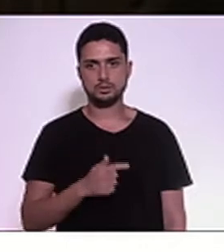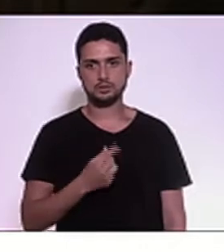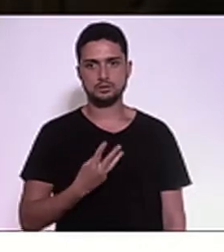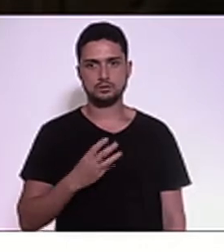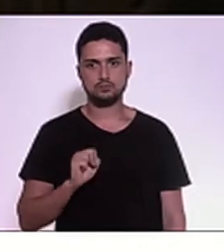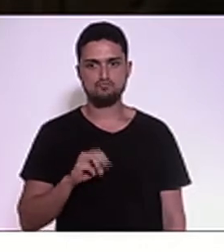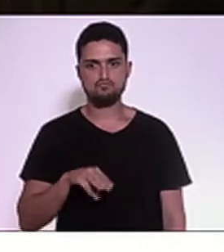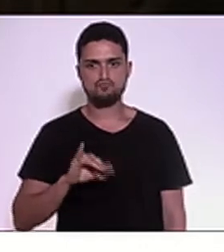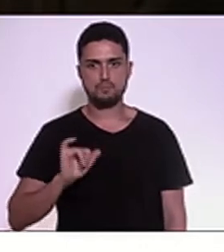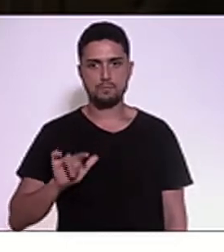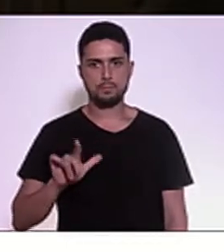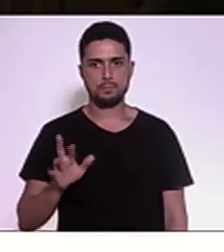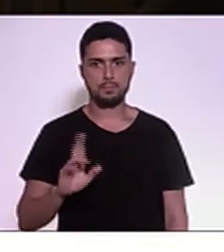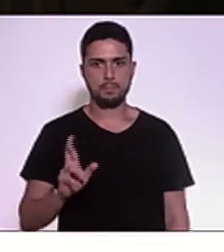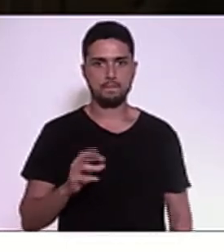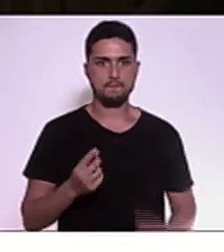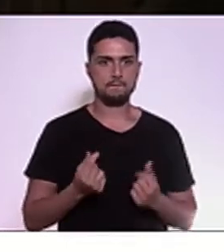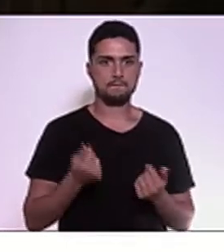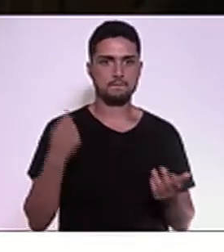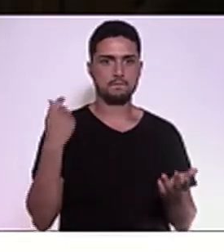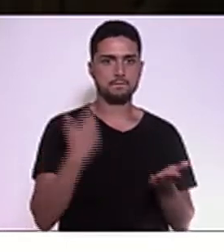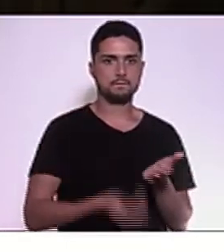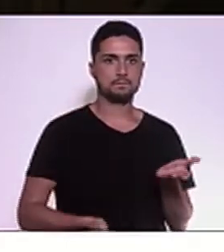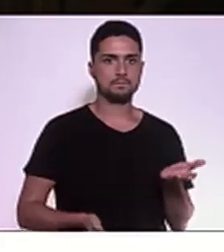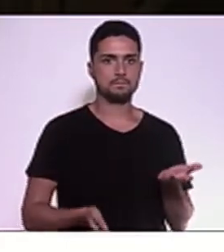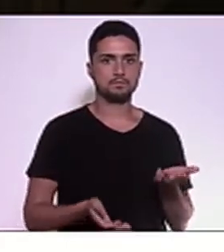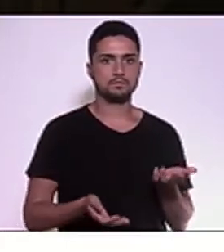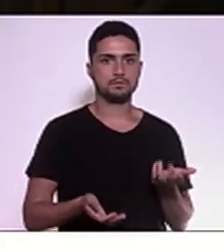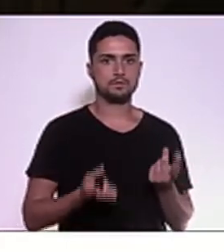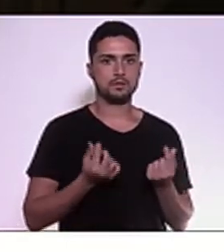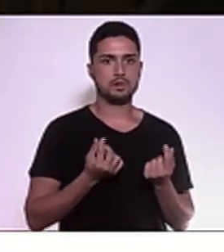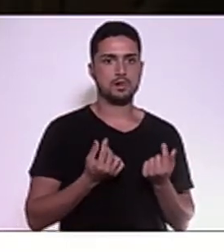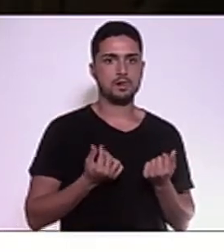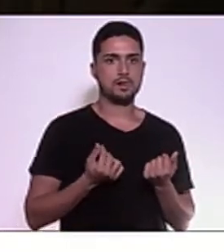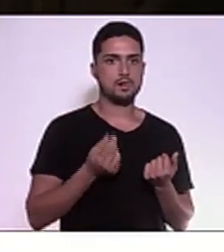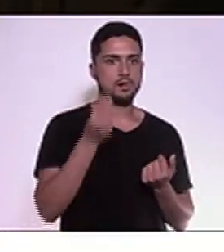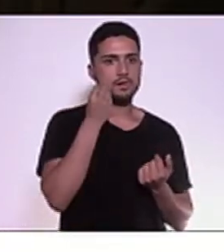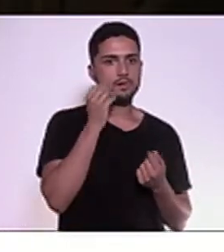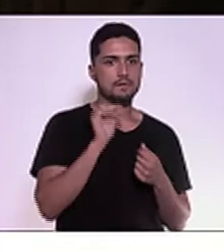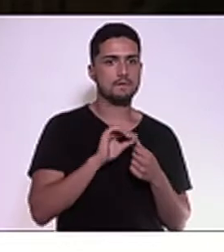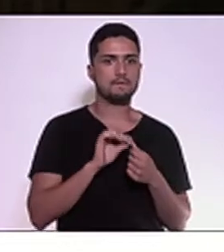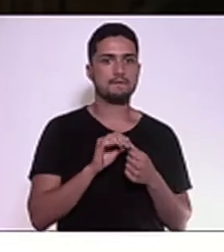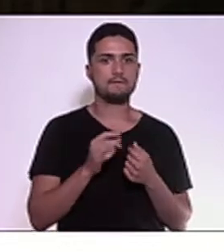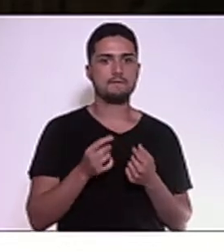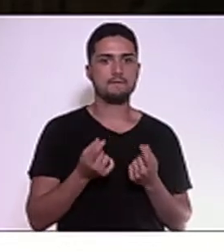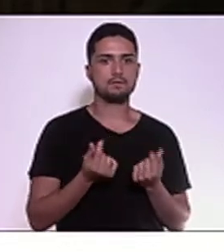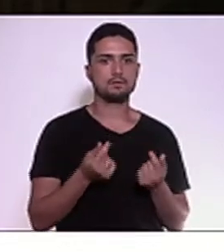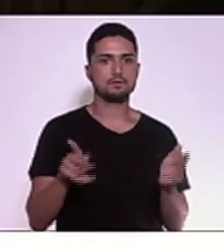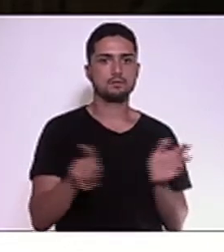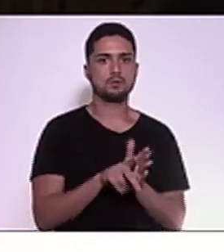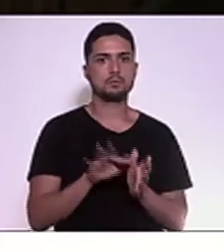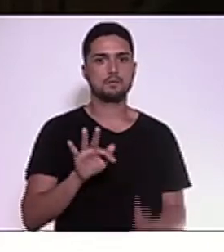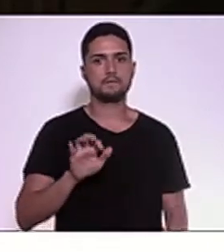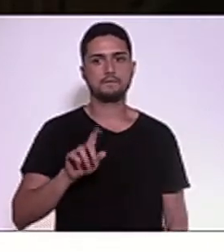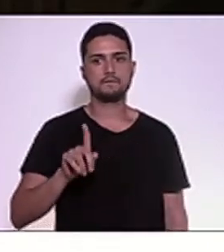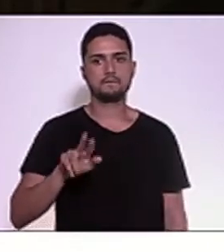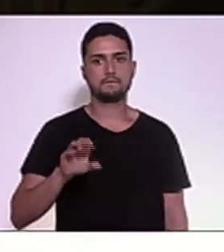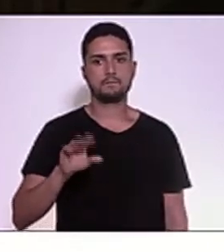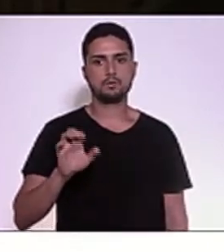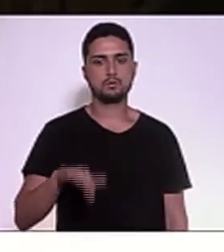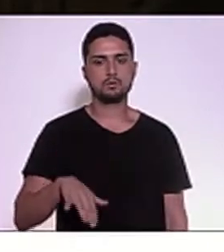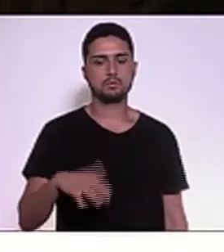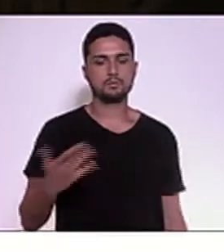2.738 mil reais com recursos, executando despesas do FEPROCON. Em